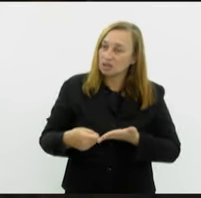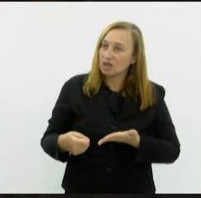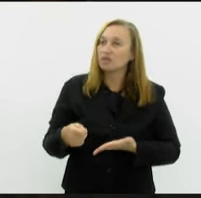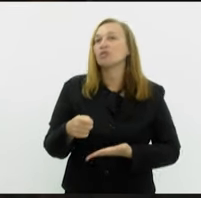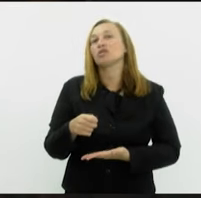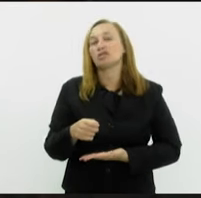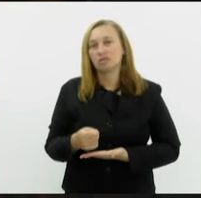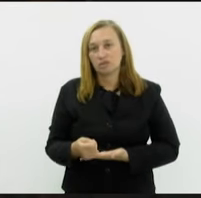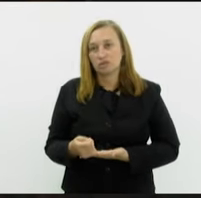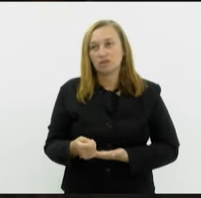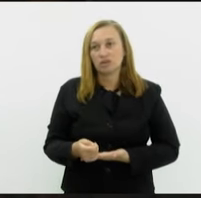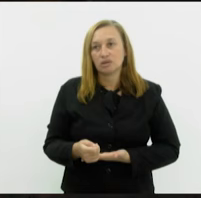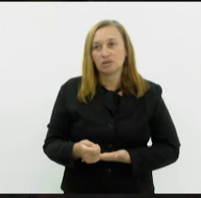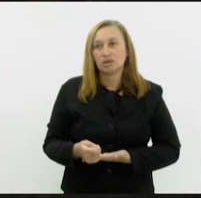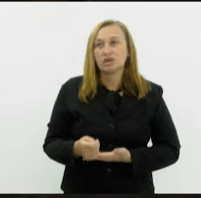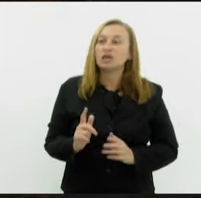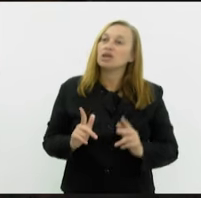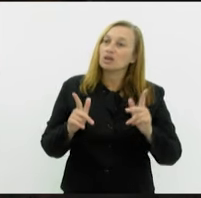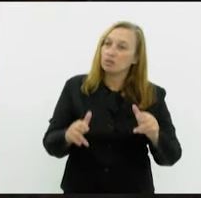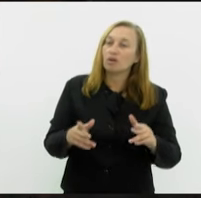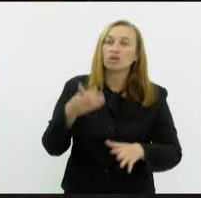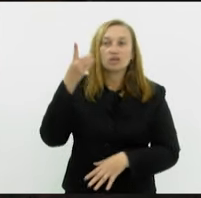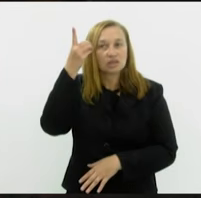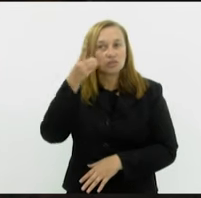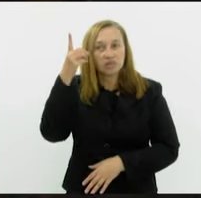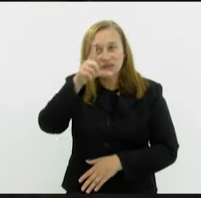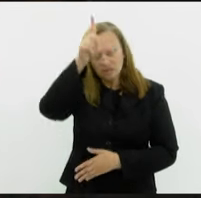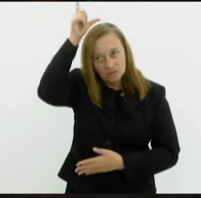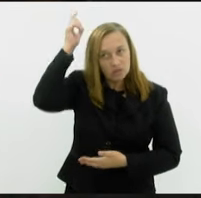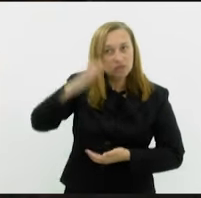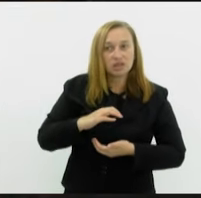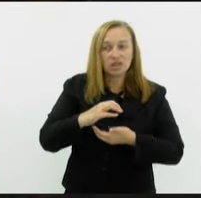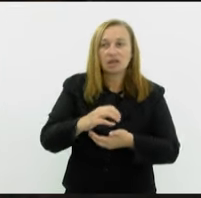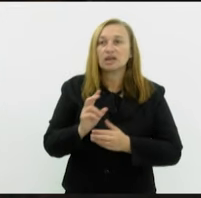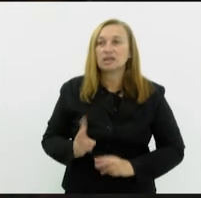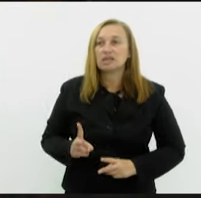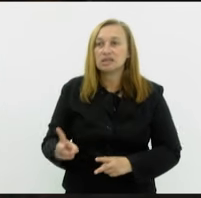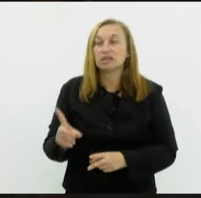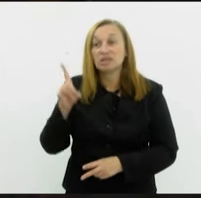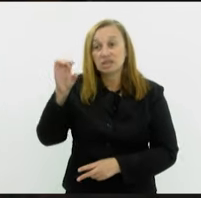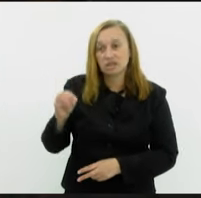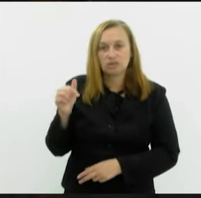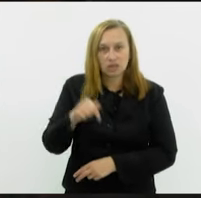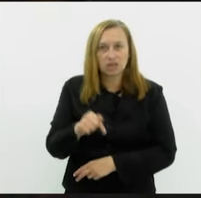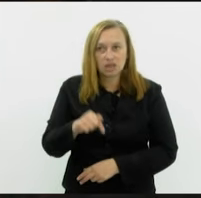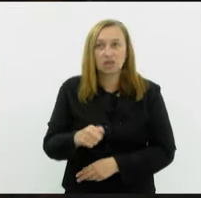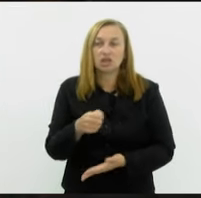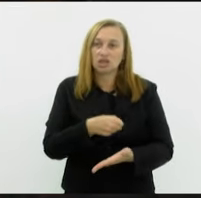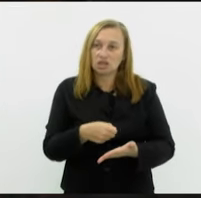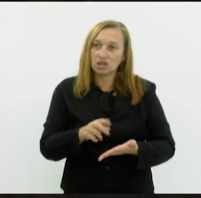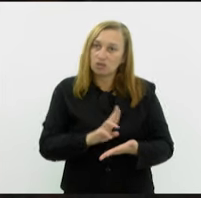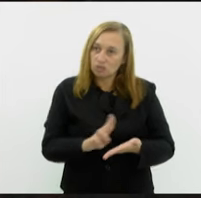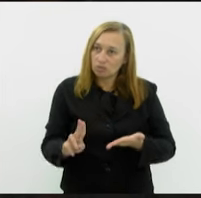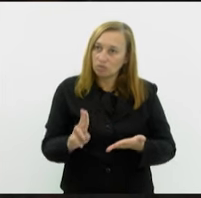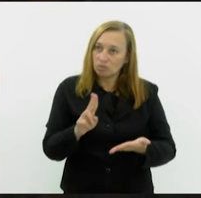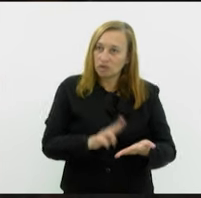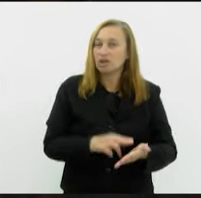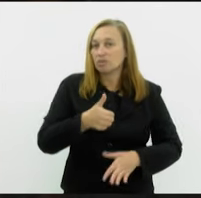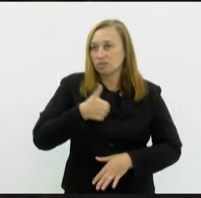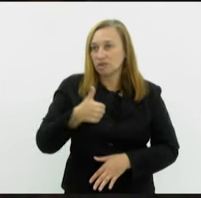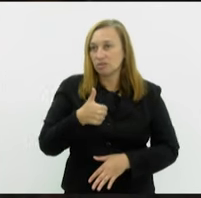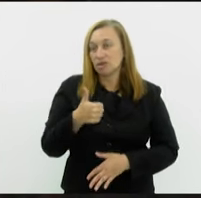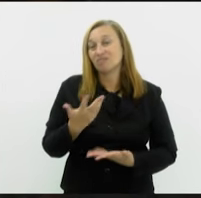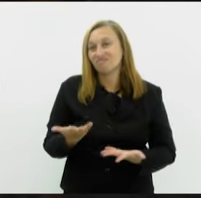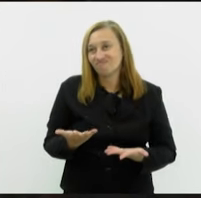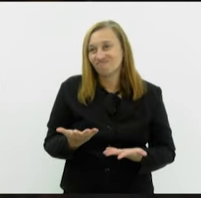sessão também, como no caso do nosso decano Luiz Paulo, que está sempre aqui desde cedo e devidamente inscrito. A gente